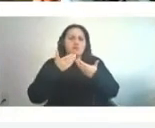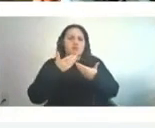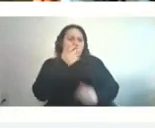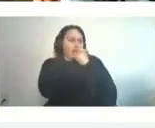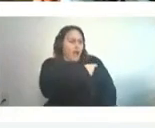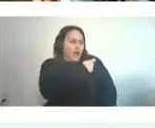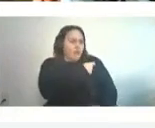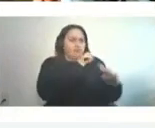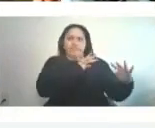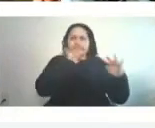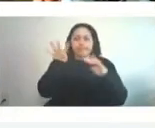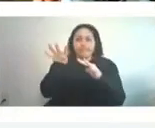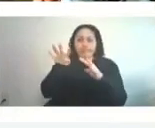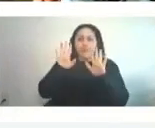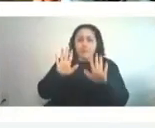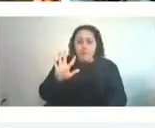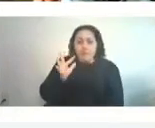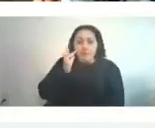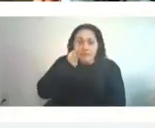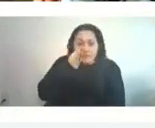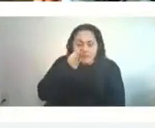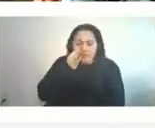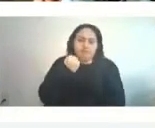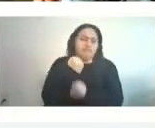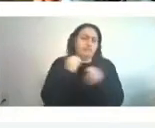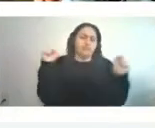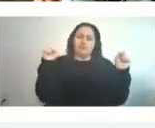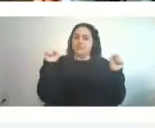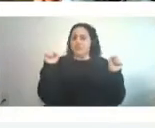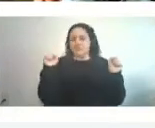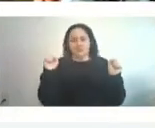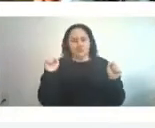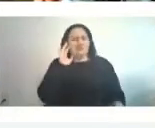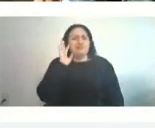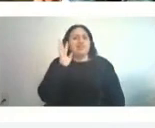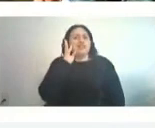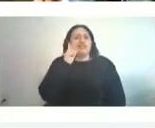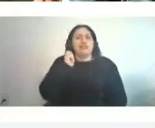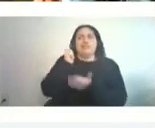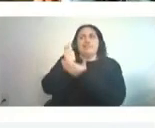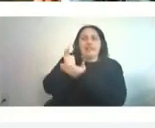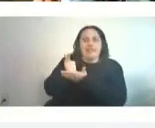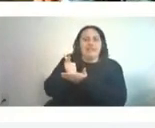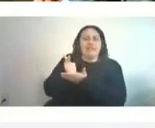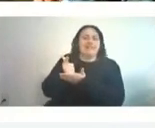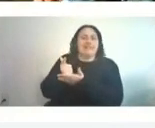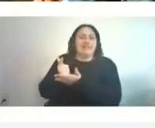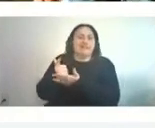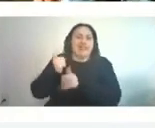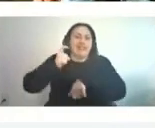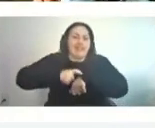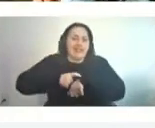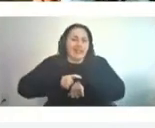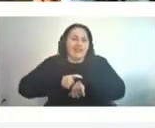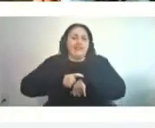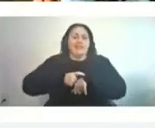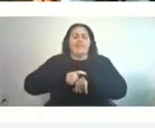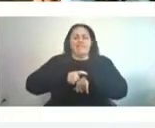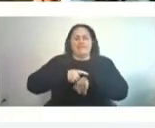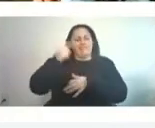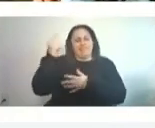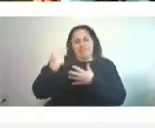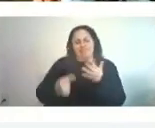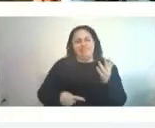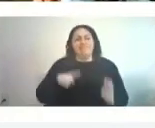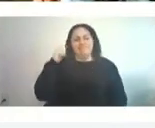no presencial se tornaria impossível do ponto de vista econômico, né, do ponto de vista de tempo. Então, há